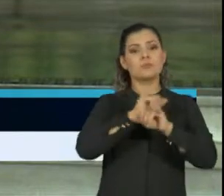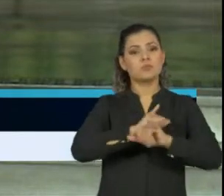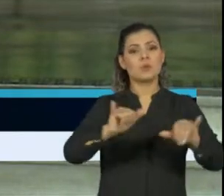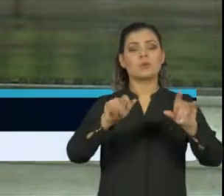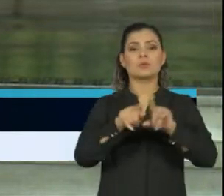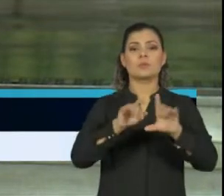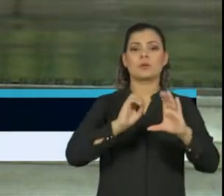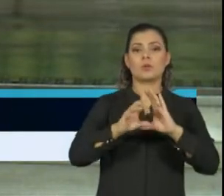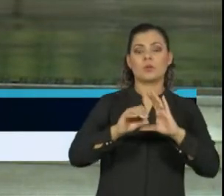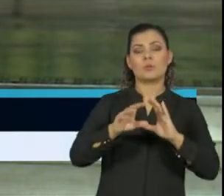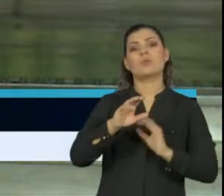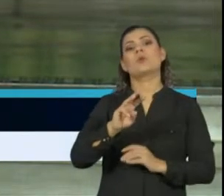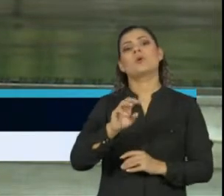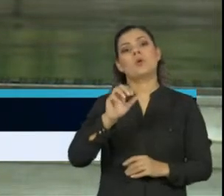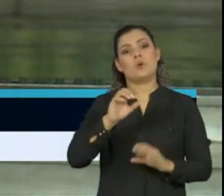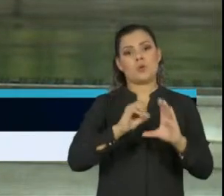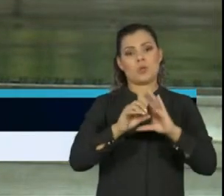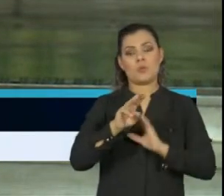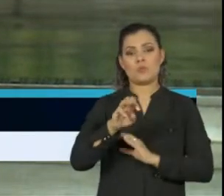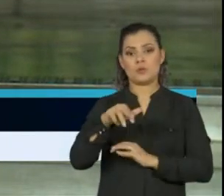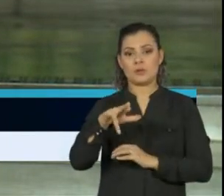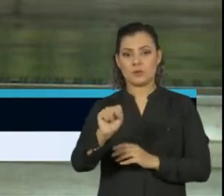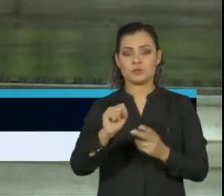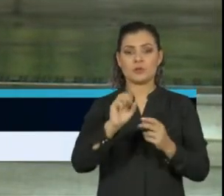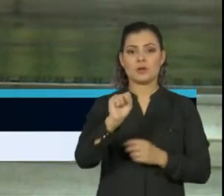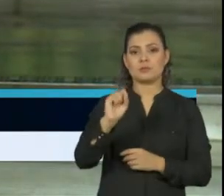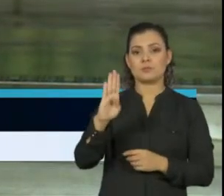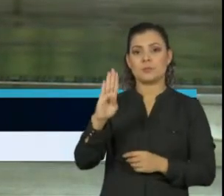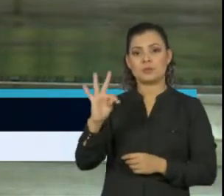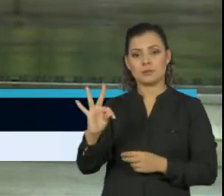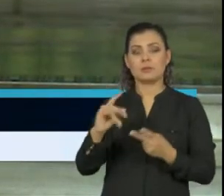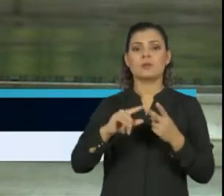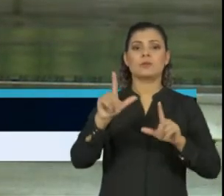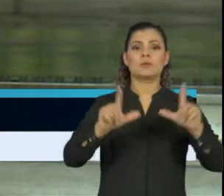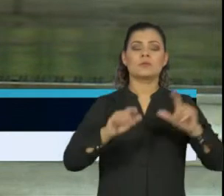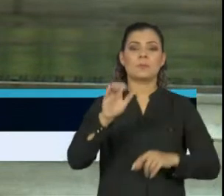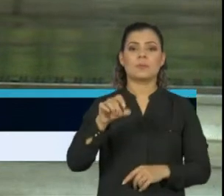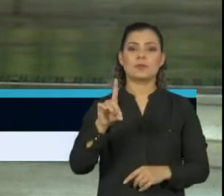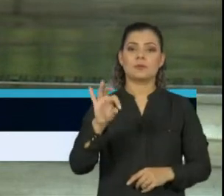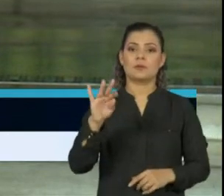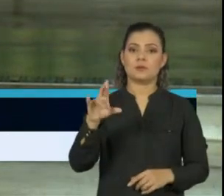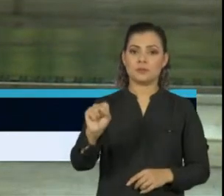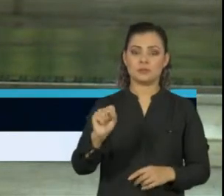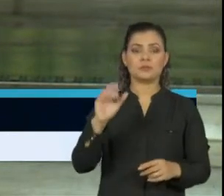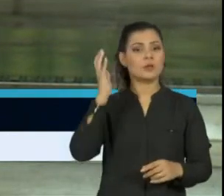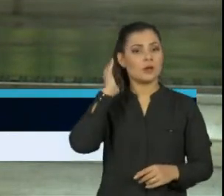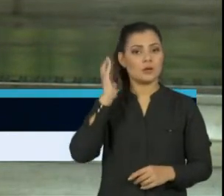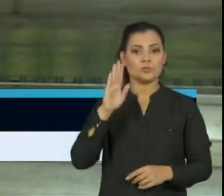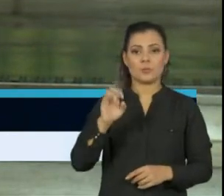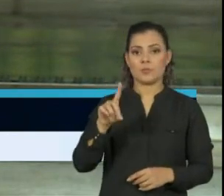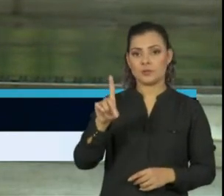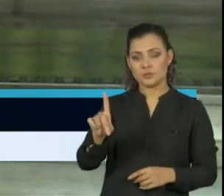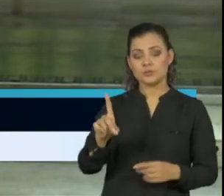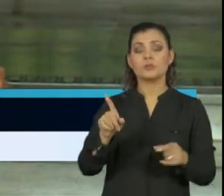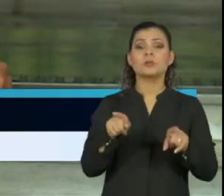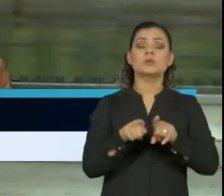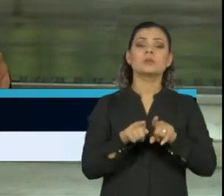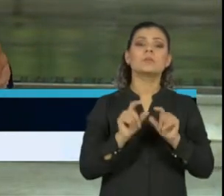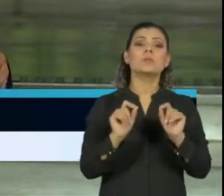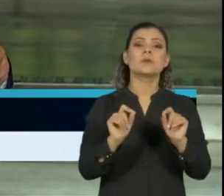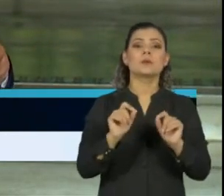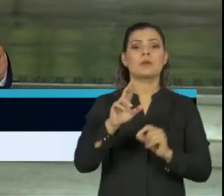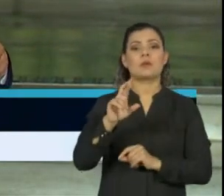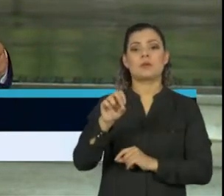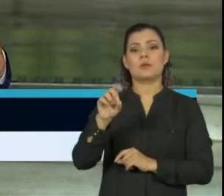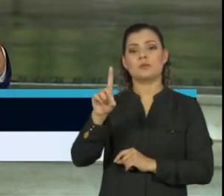Globo, Globo News, TV Record, SBT, TV Bandeirantes, Rádio Bandeirantes, Rádio Band News e também da